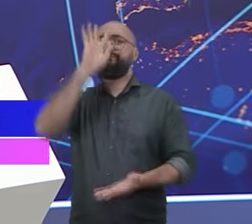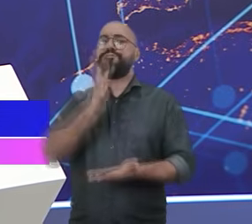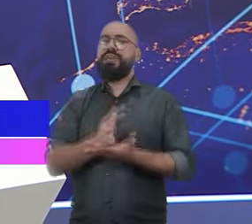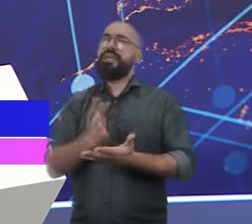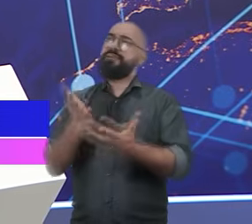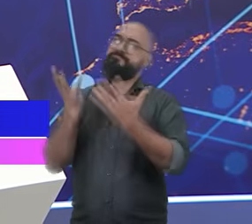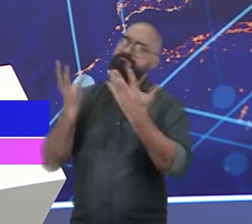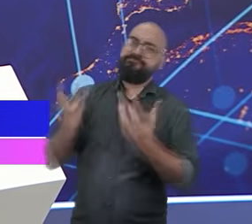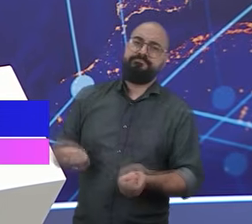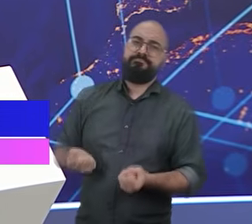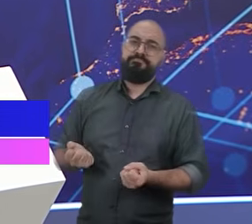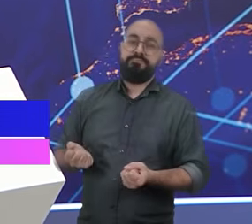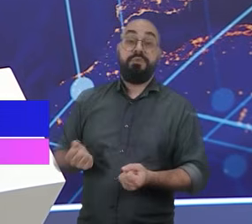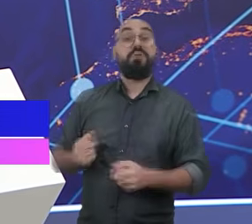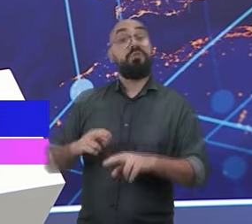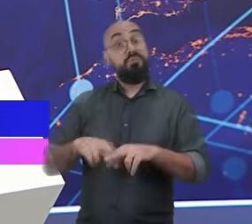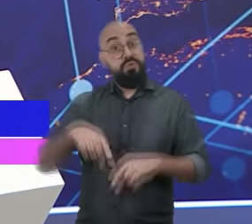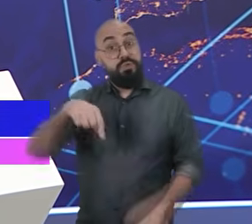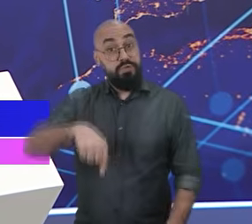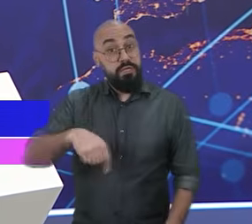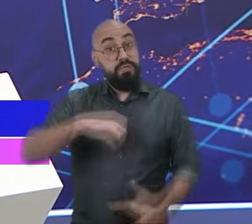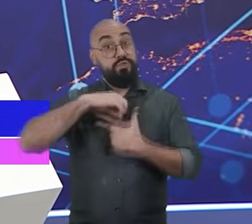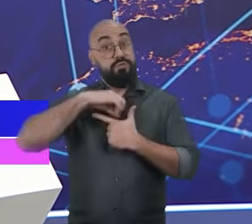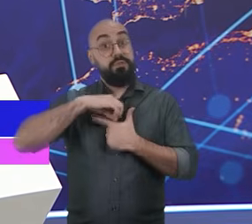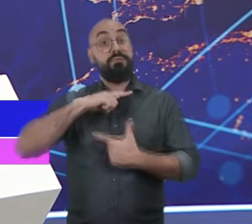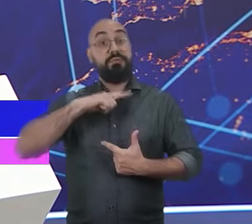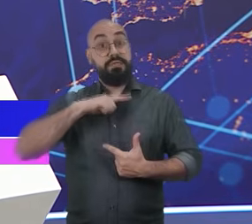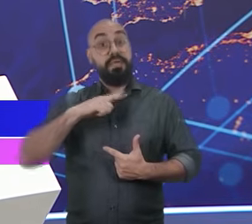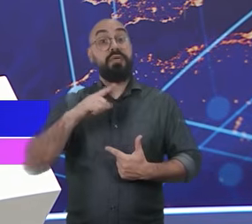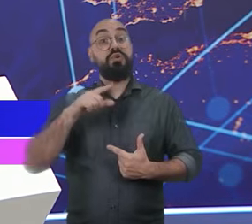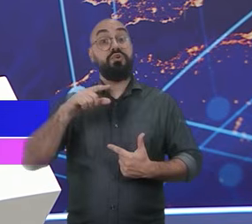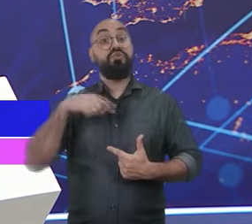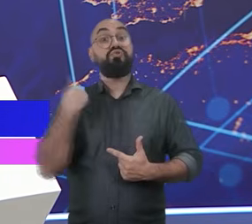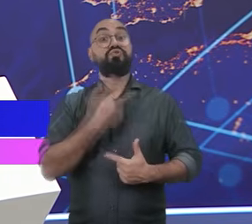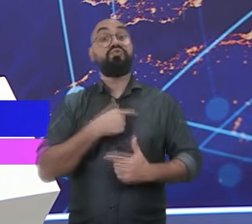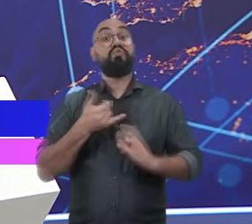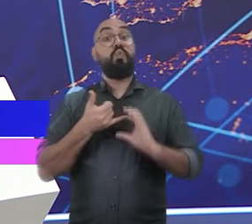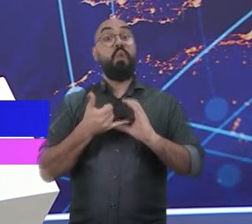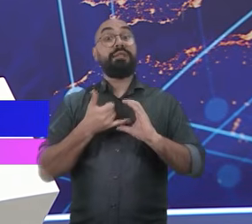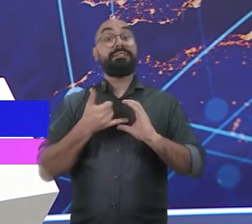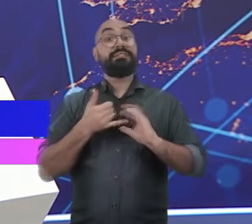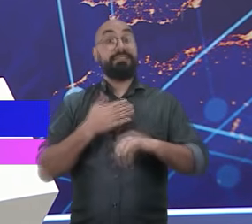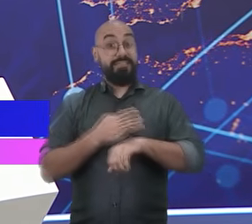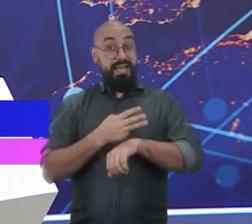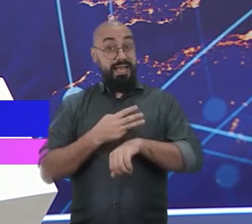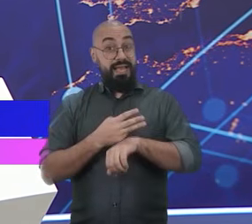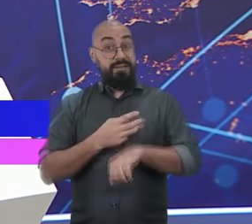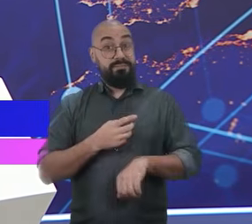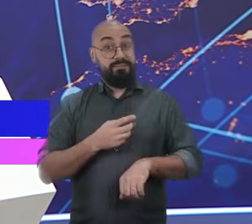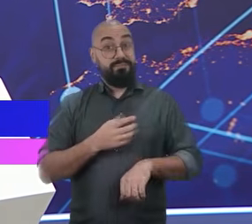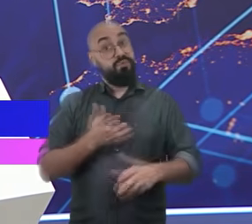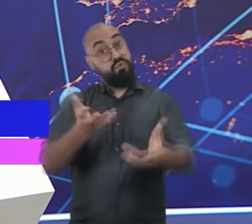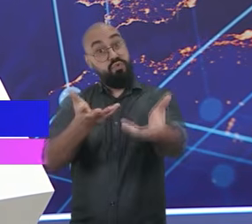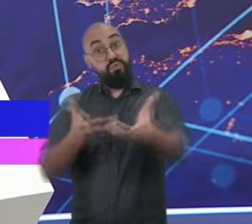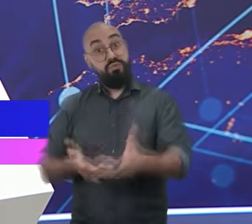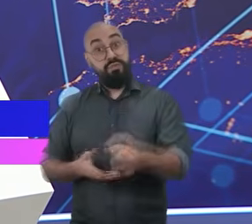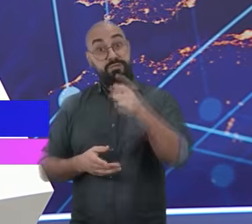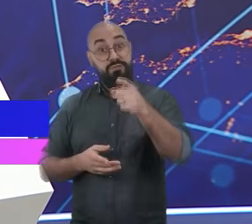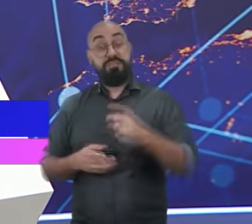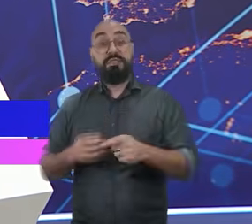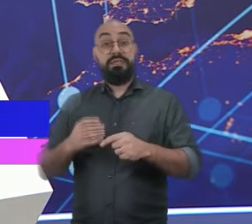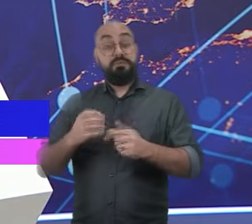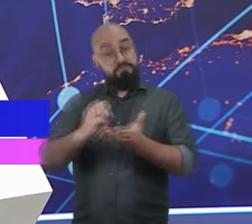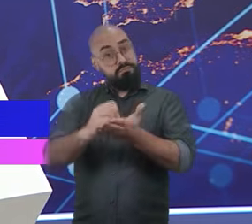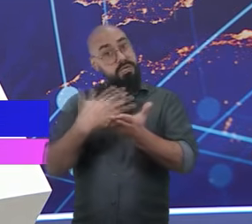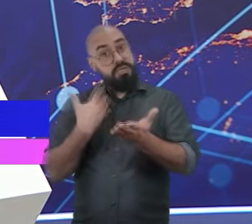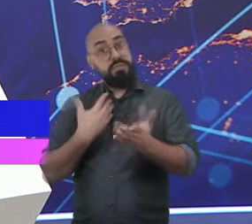que aqui na Novo Tempo, no Arena do Futuro, nós temos o nosso WhatsApp. E eu quero convidar você a mandar uma